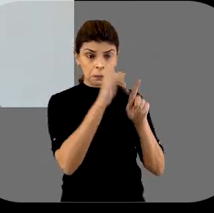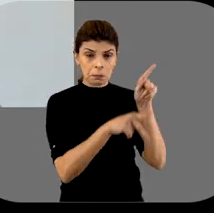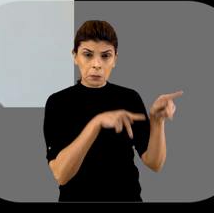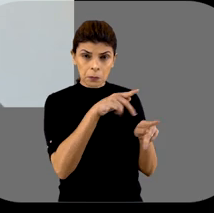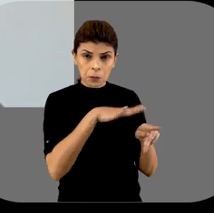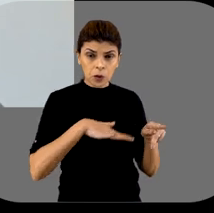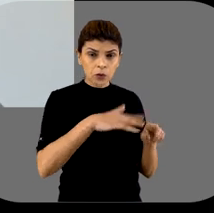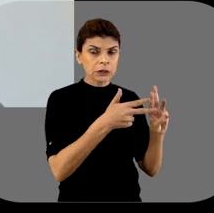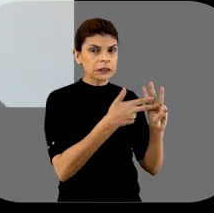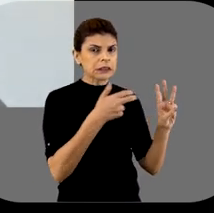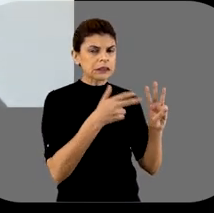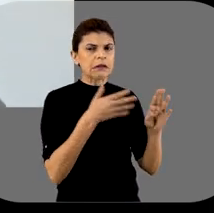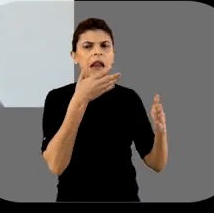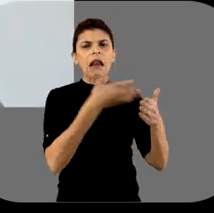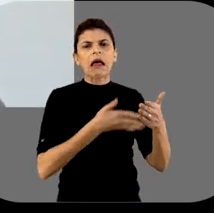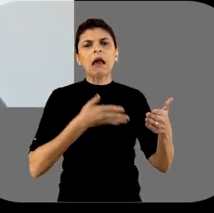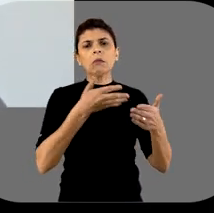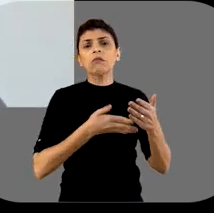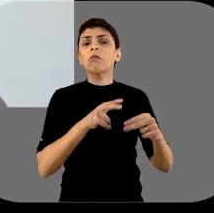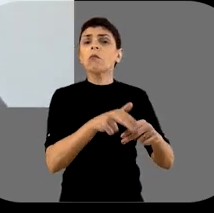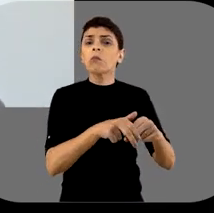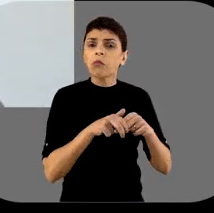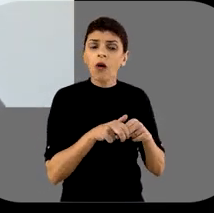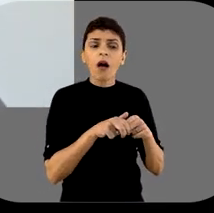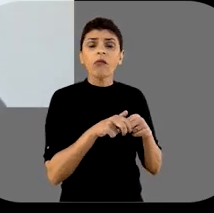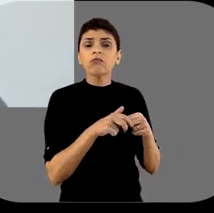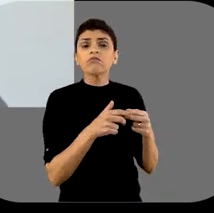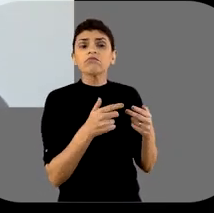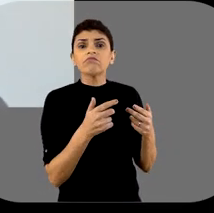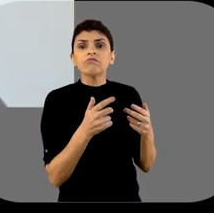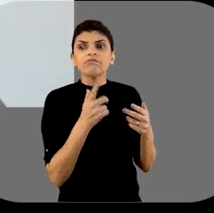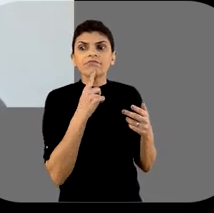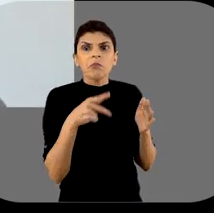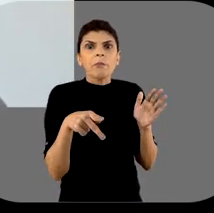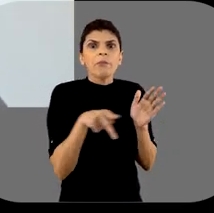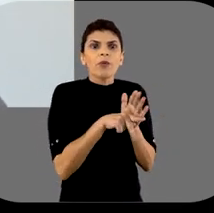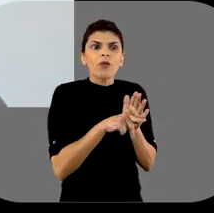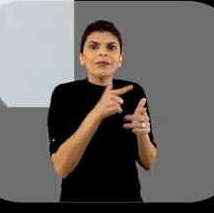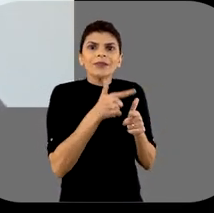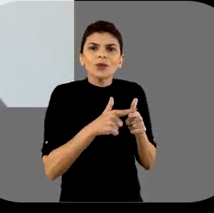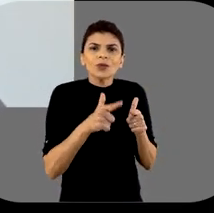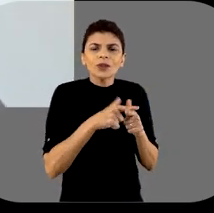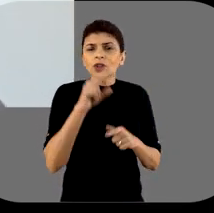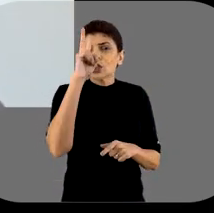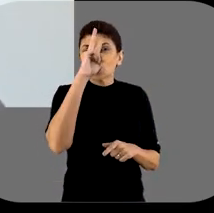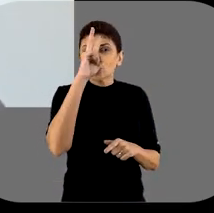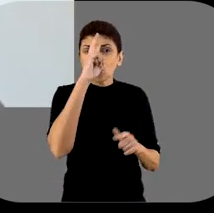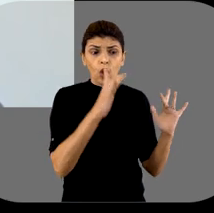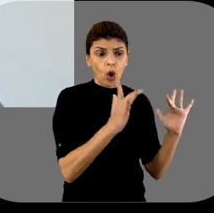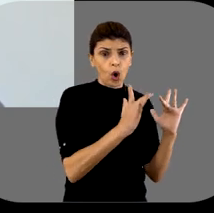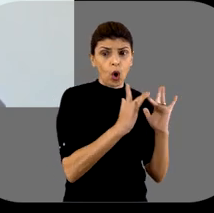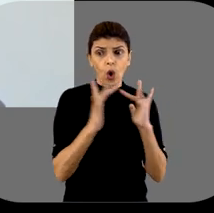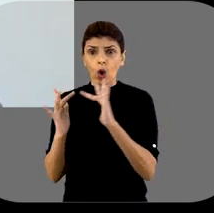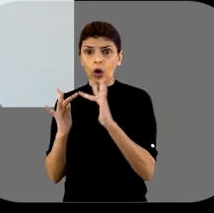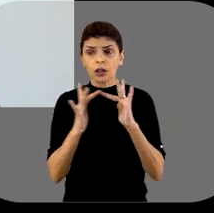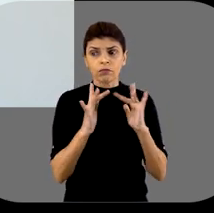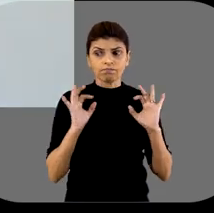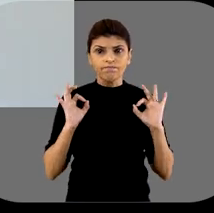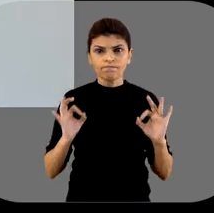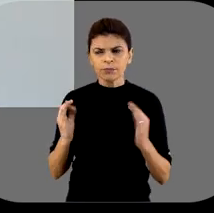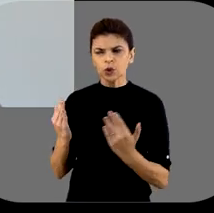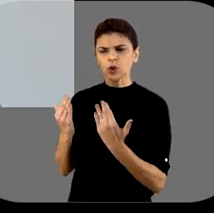população indígena, ele fica limitado por ele ser restrito à situação de história de contato com caso